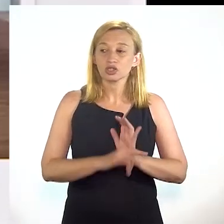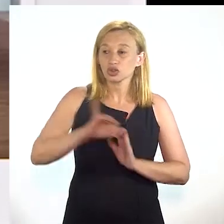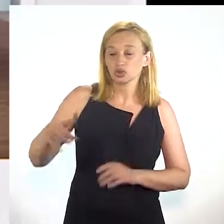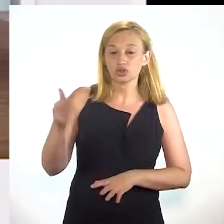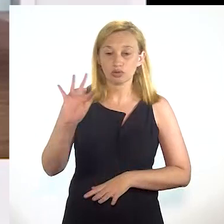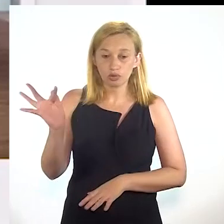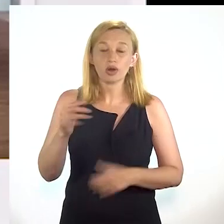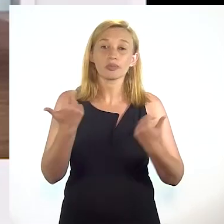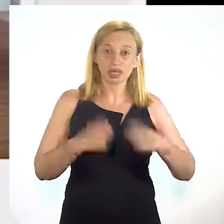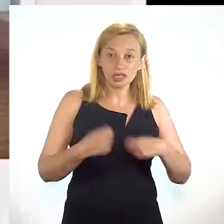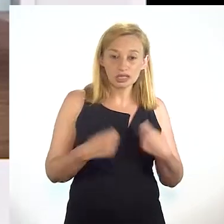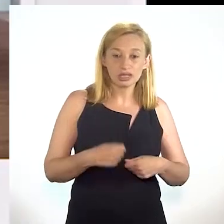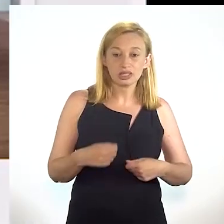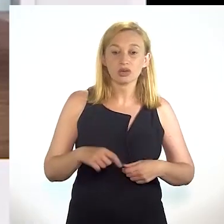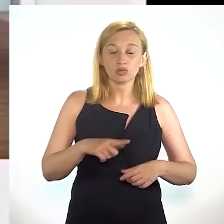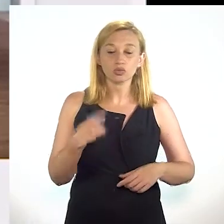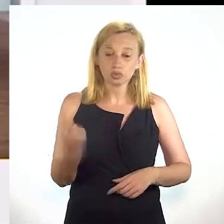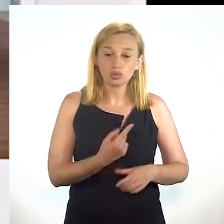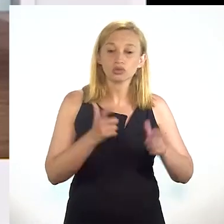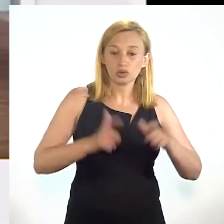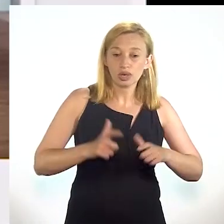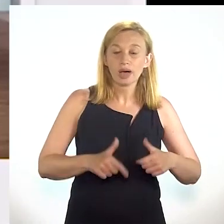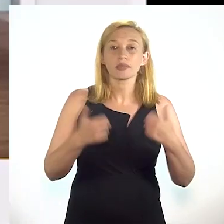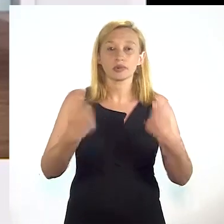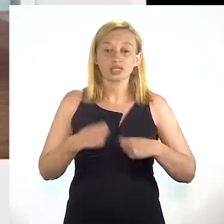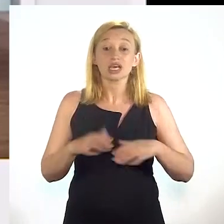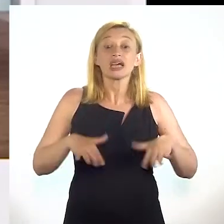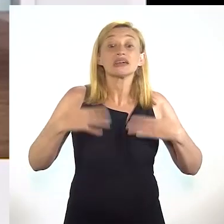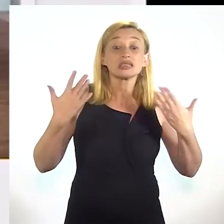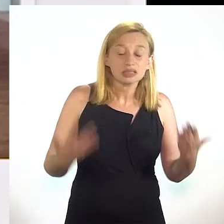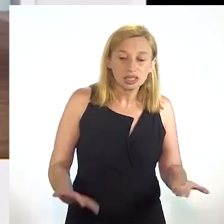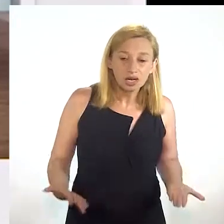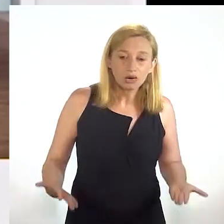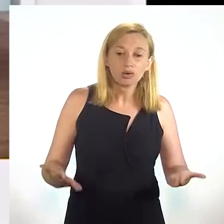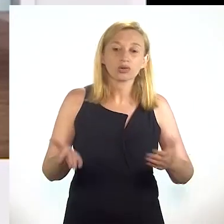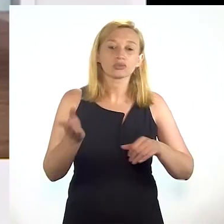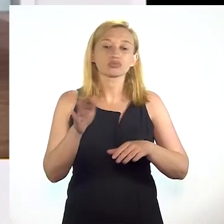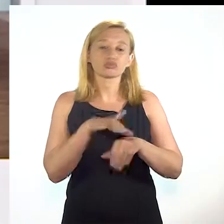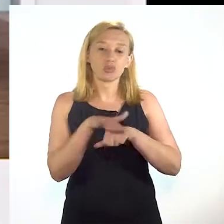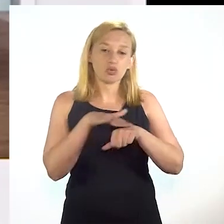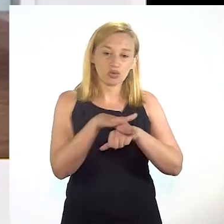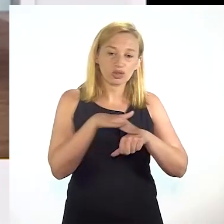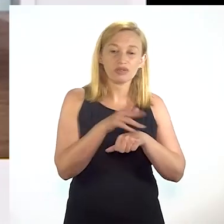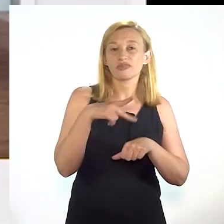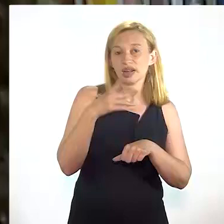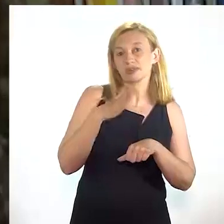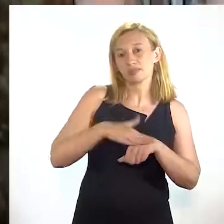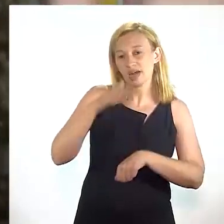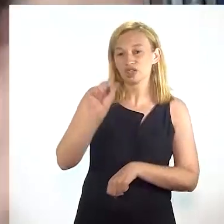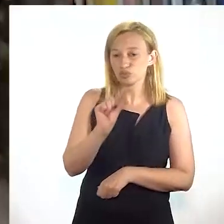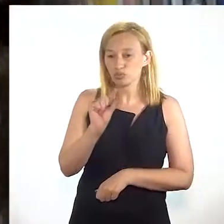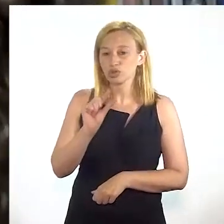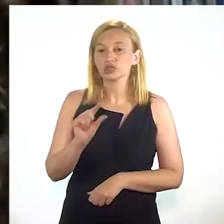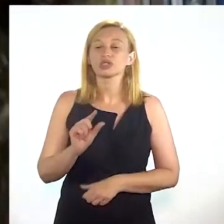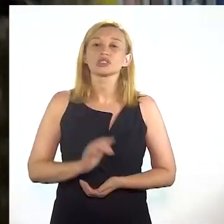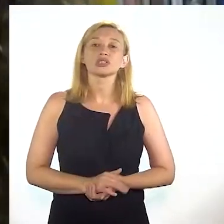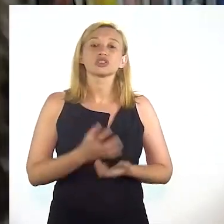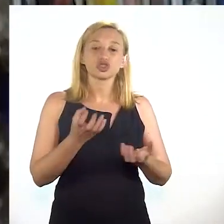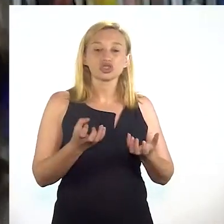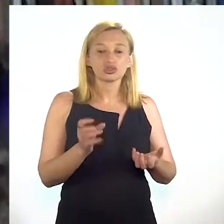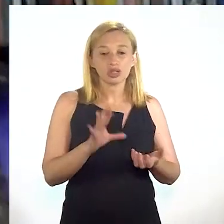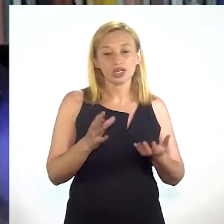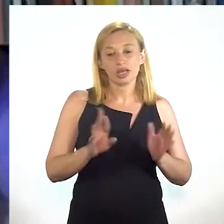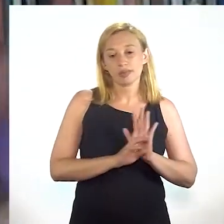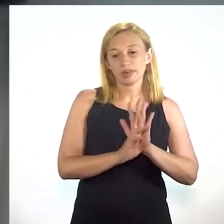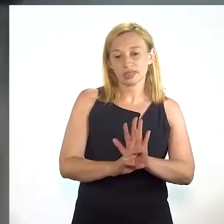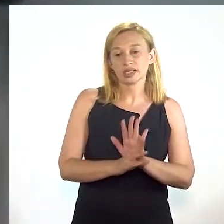região está demandando, ao que Juiz de Fora precisa, né, e o que o nosso espaço lá precisa. Então, no decorrer da conversa, a gente vai falando mais